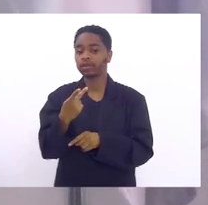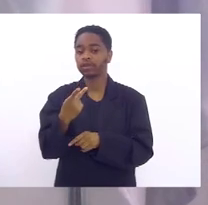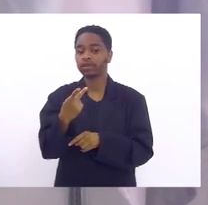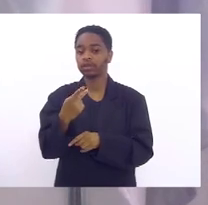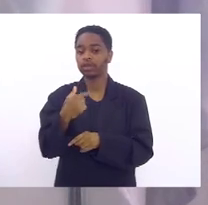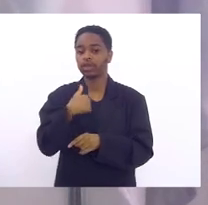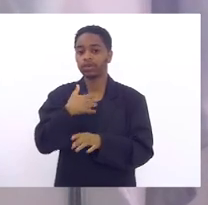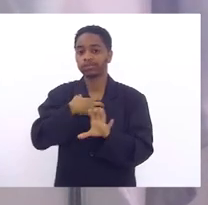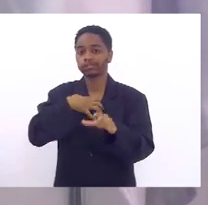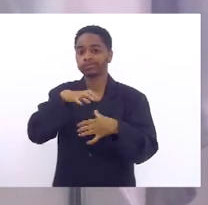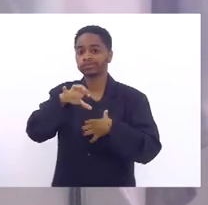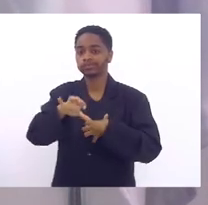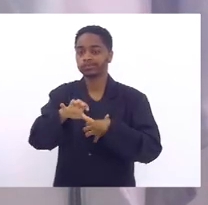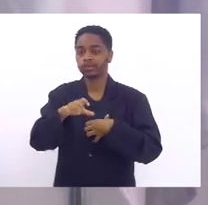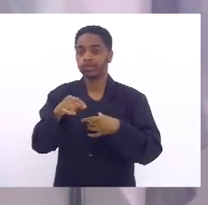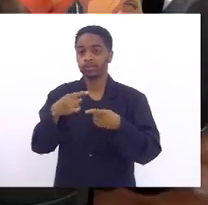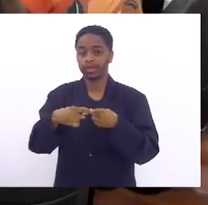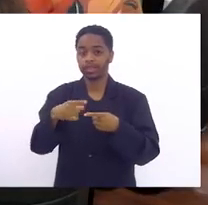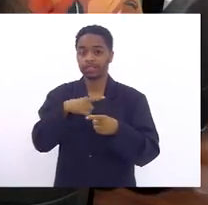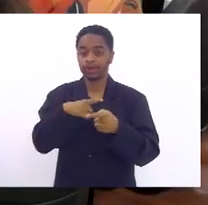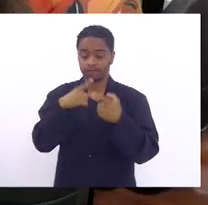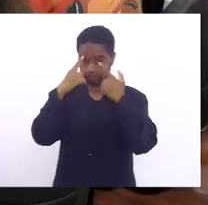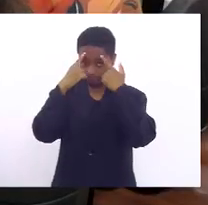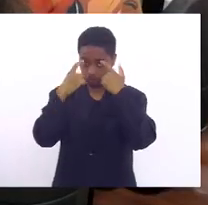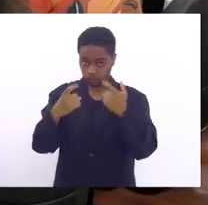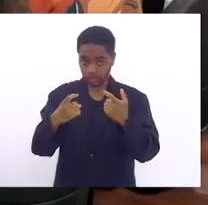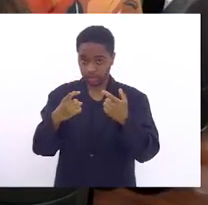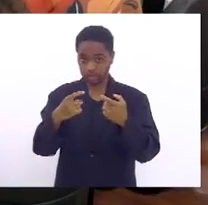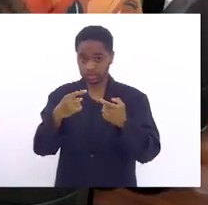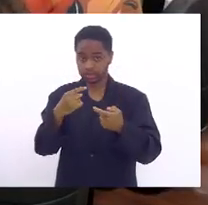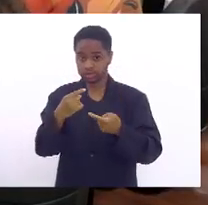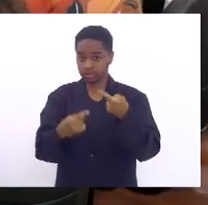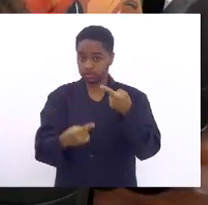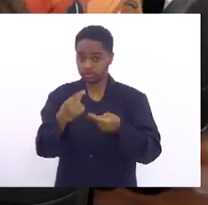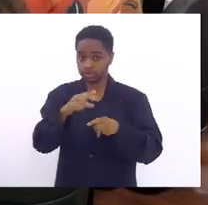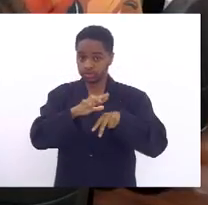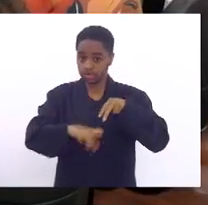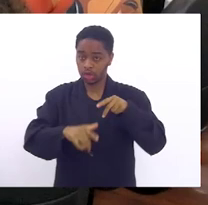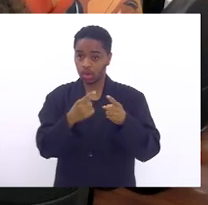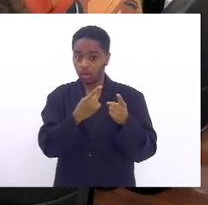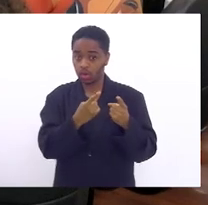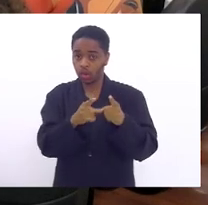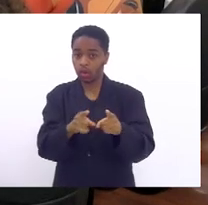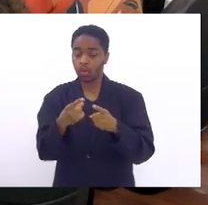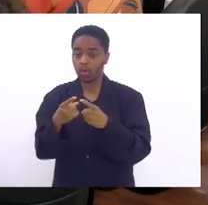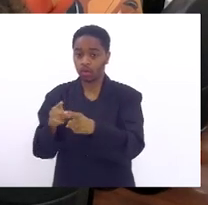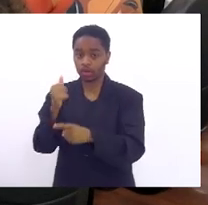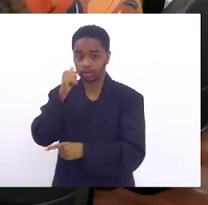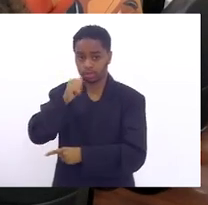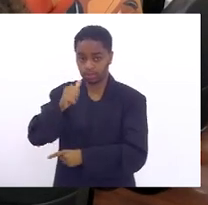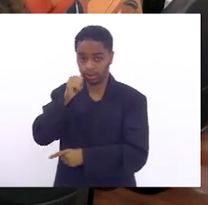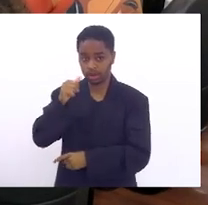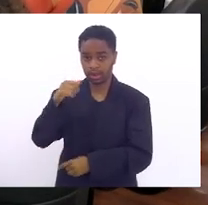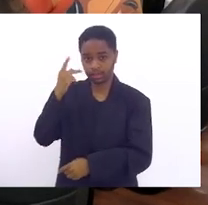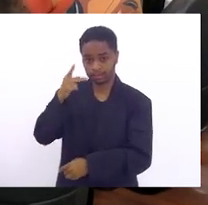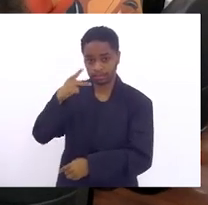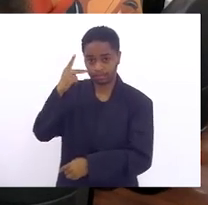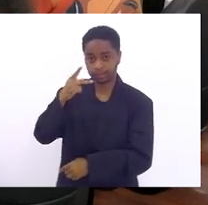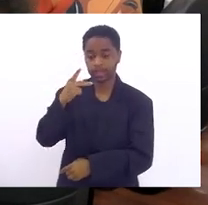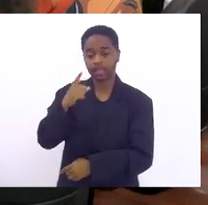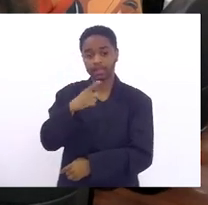com no rol da violência política de gênero contra essas mulheres parlamentares a gente